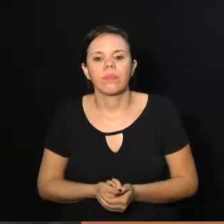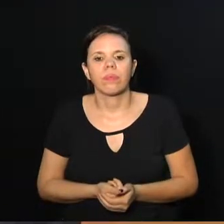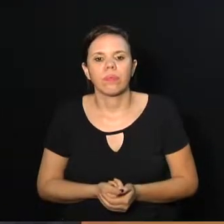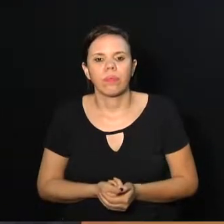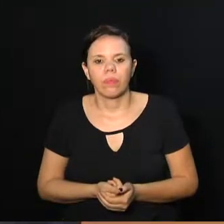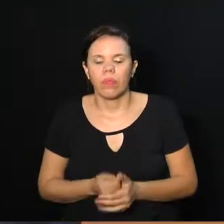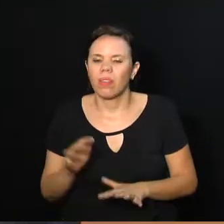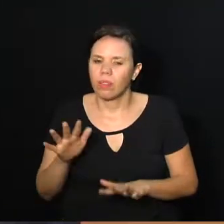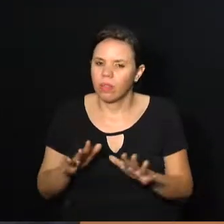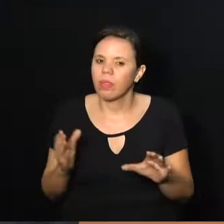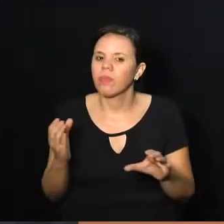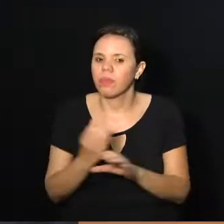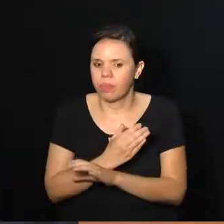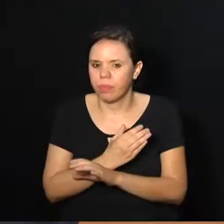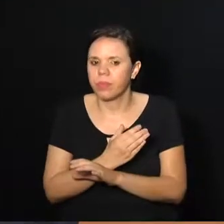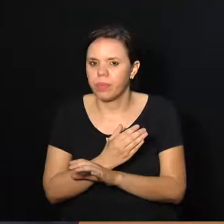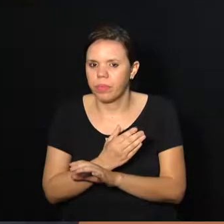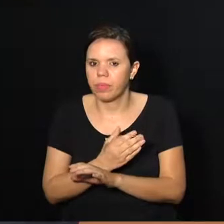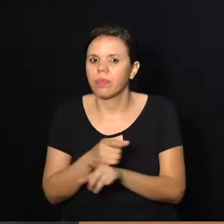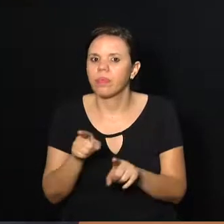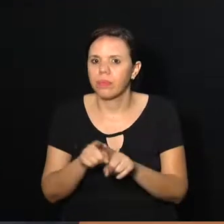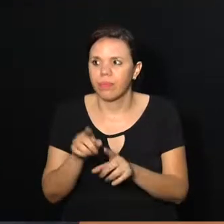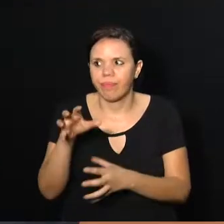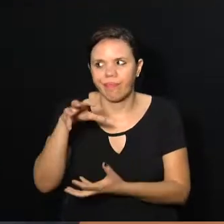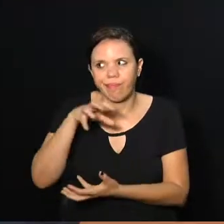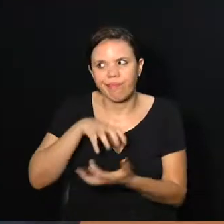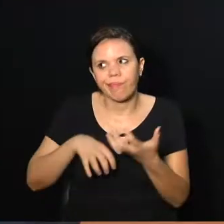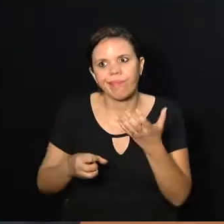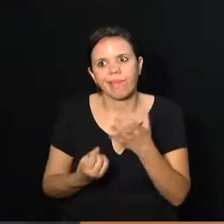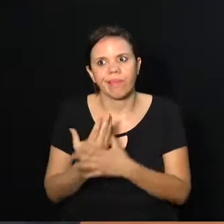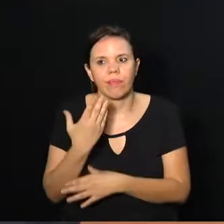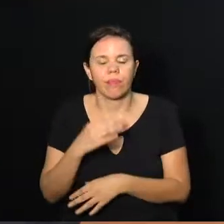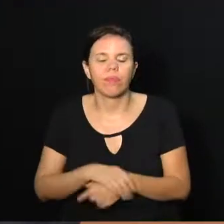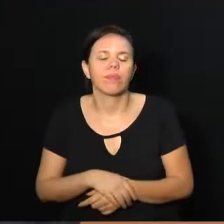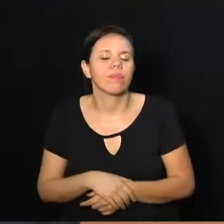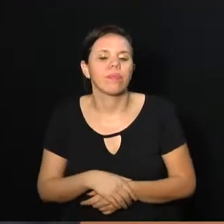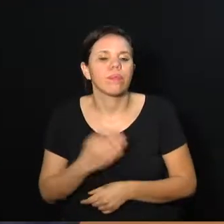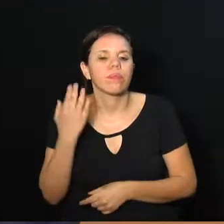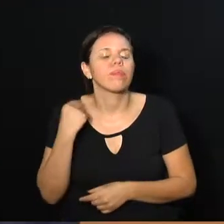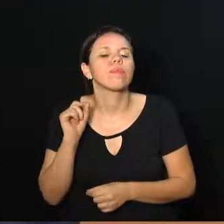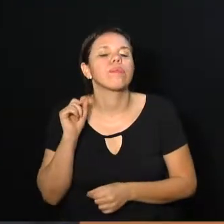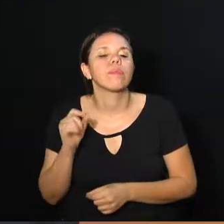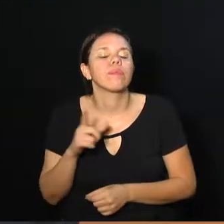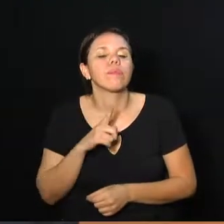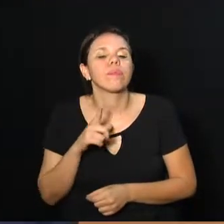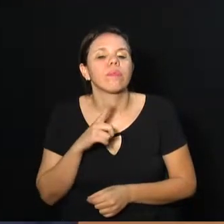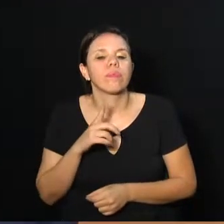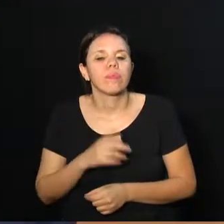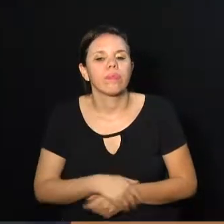bem completo, porém bem polêmico também, né? Porque a gente sabe que existem